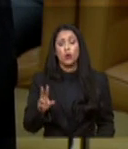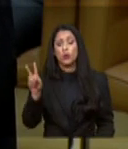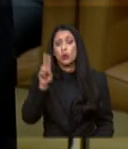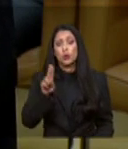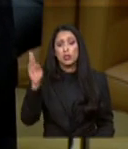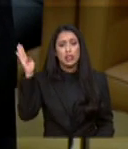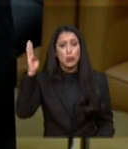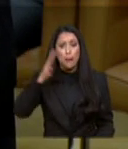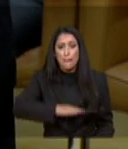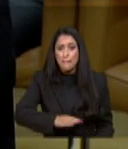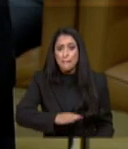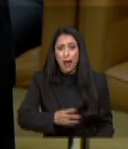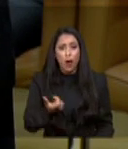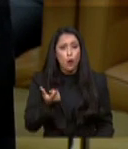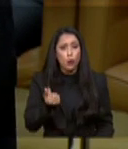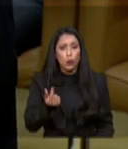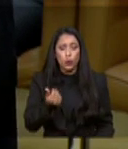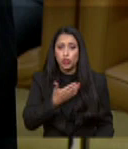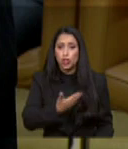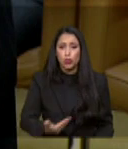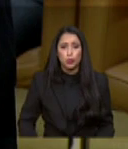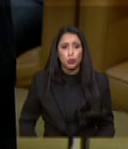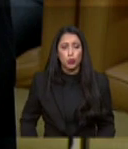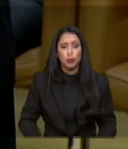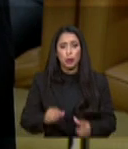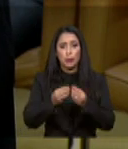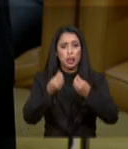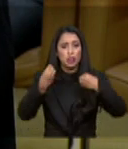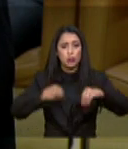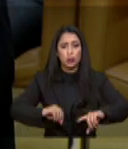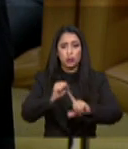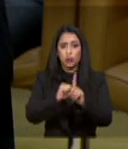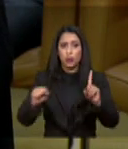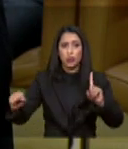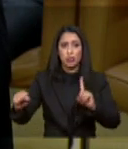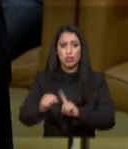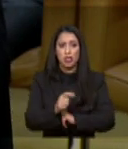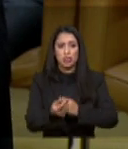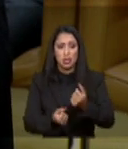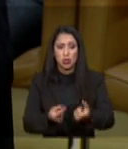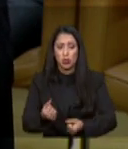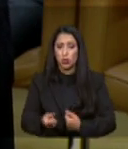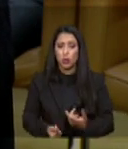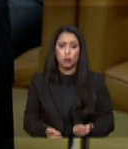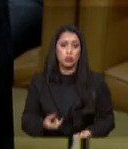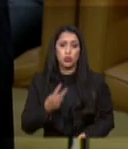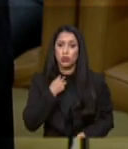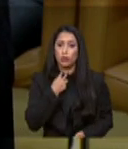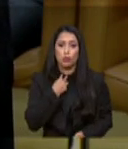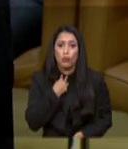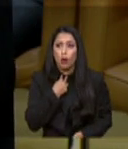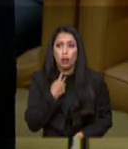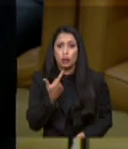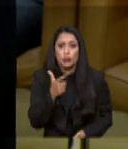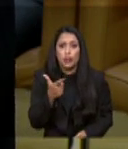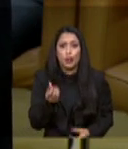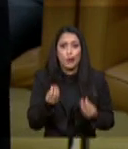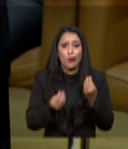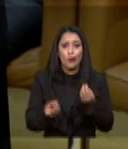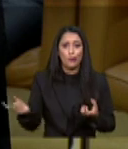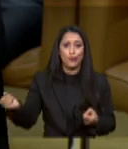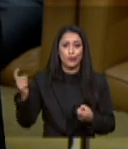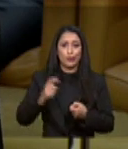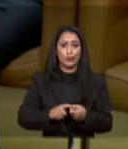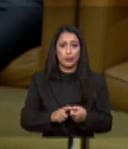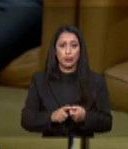públicos, causando prejuízos sociais, econômicos e ambientais irreversíveis e deixando de garantir, como